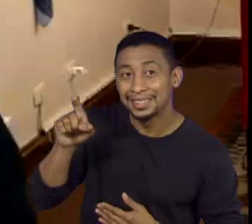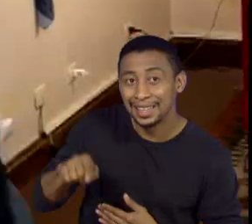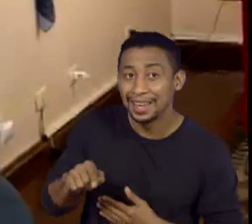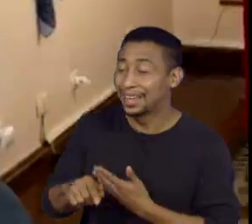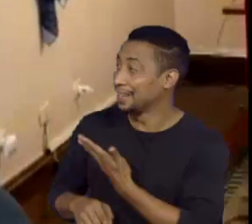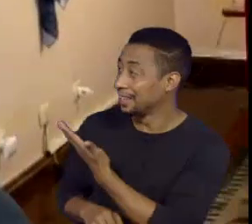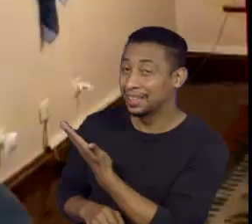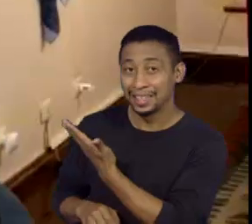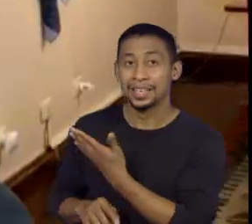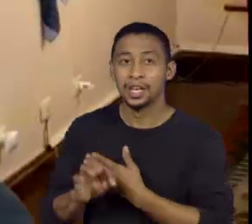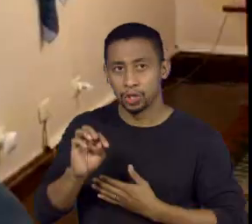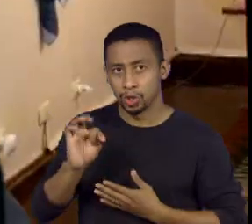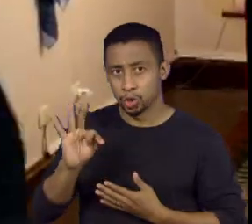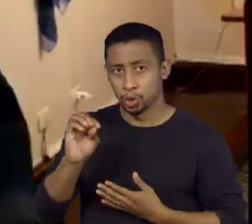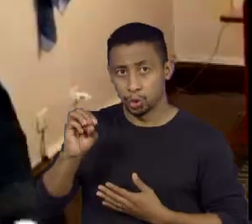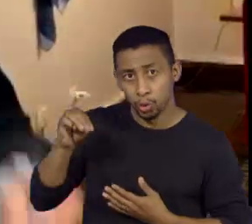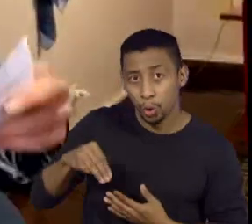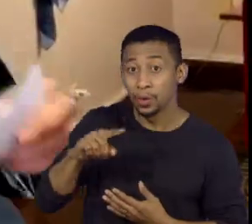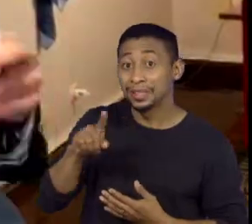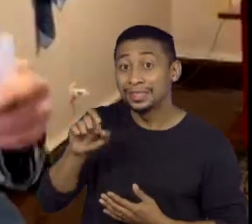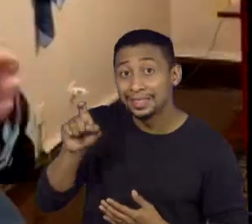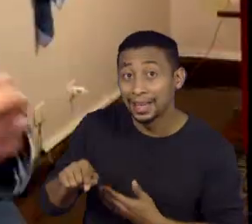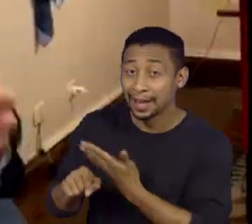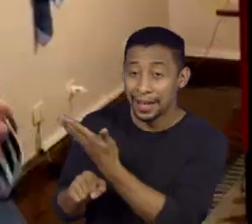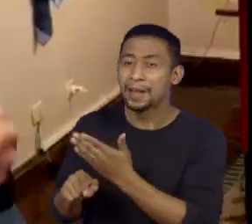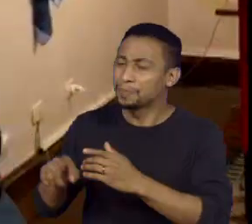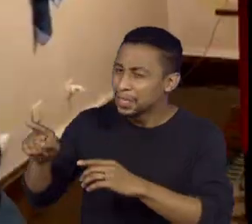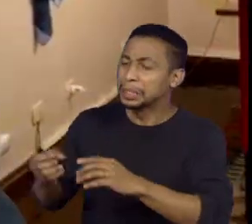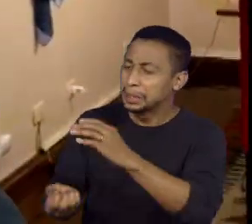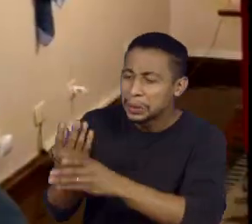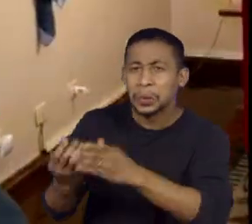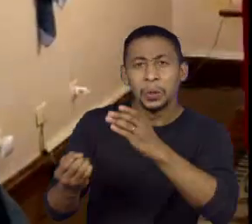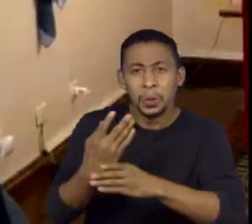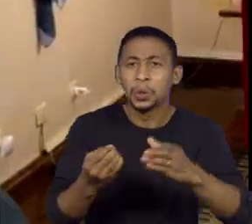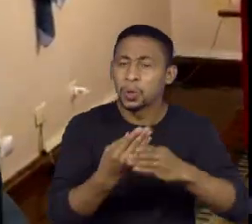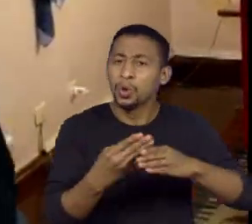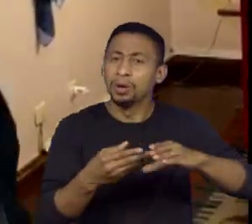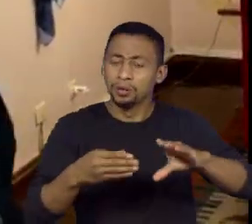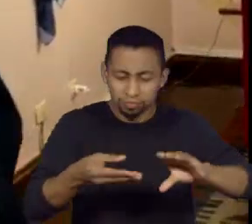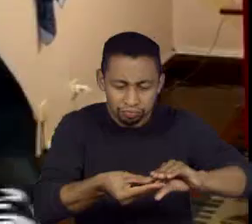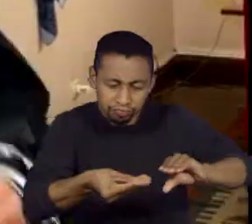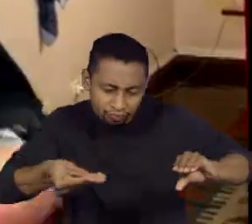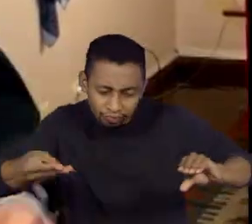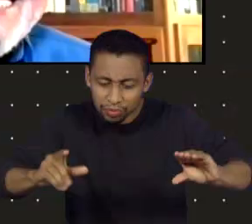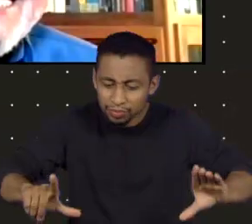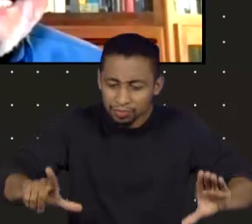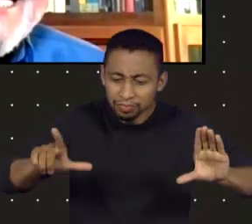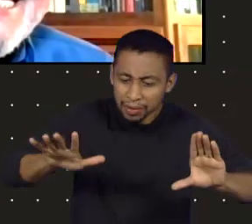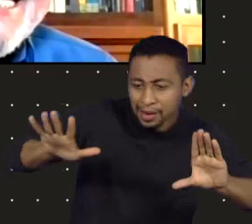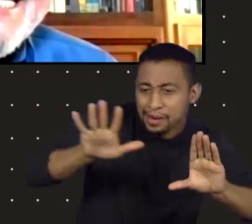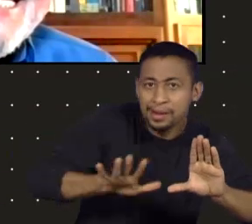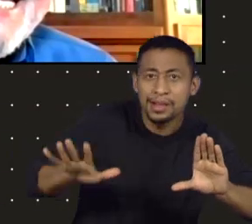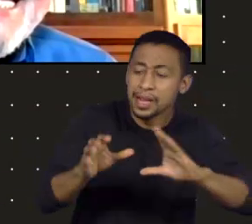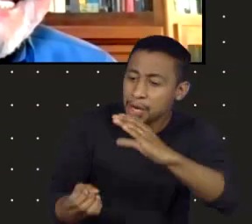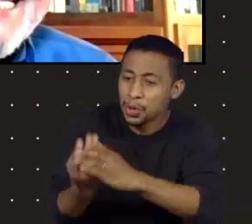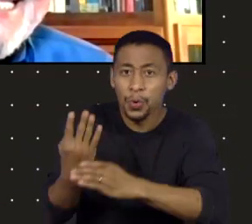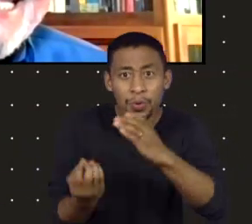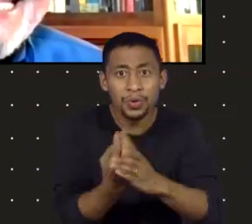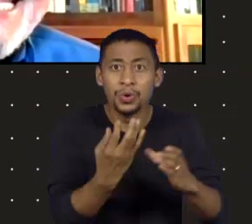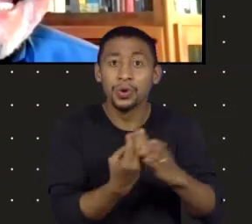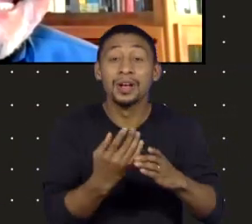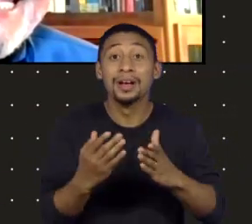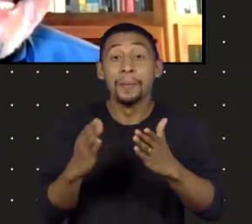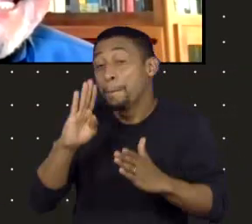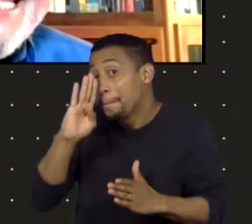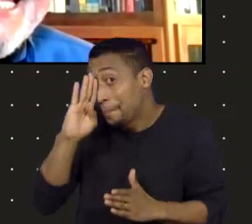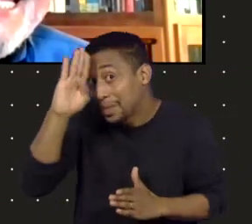de diversas parcerias, muitas capas de disco, muito desenvolvimento de ideias, principalmente